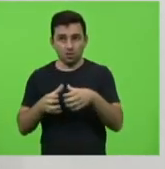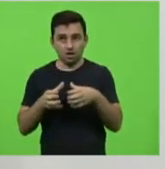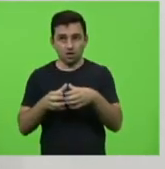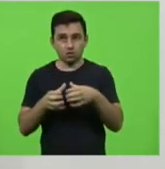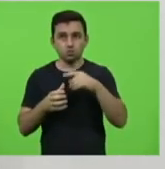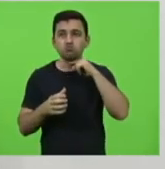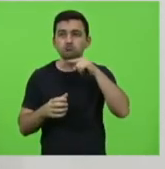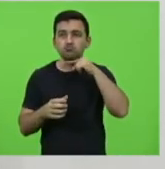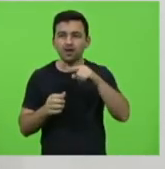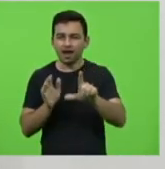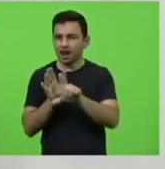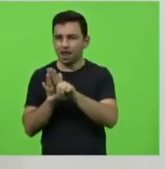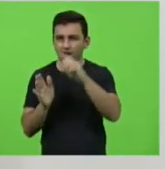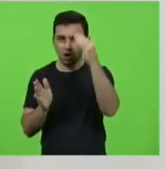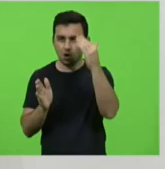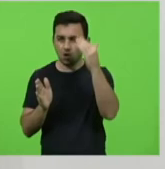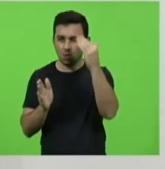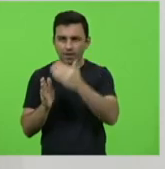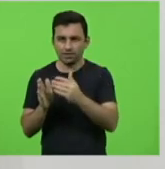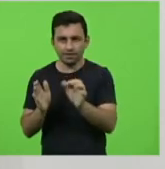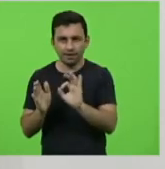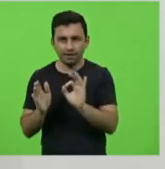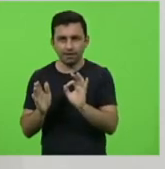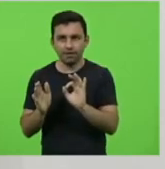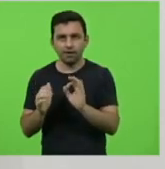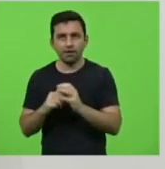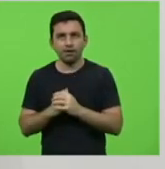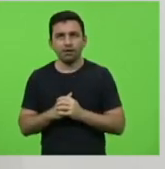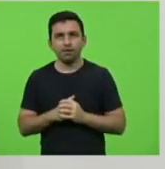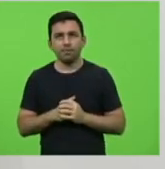é ilegal chamar os remanescentes, a